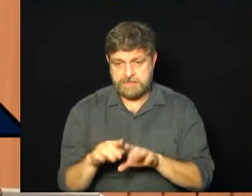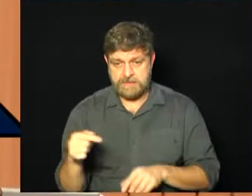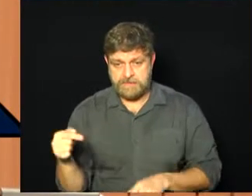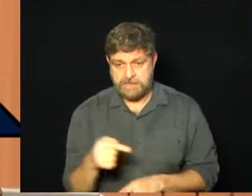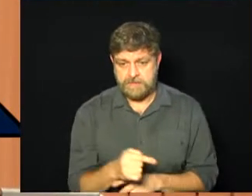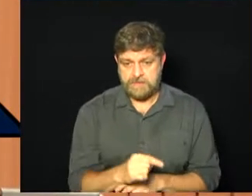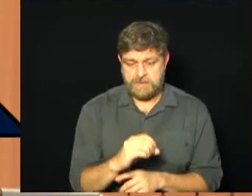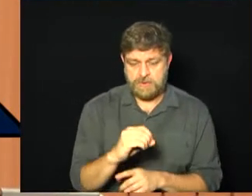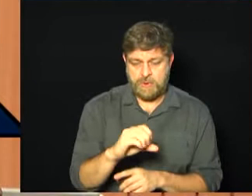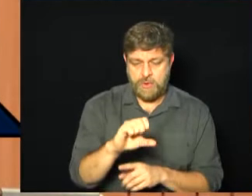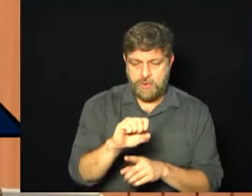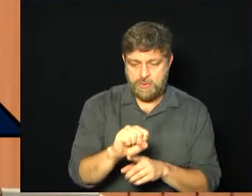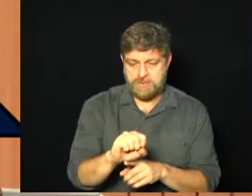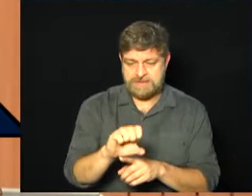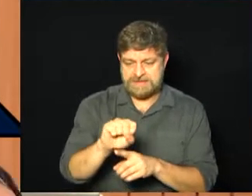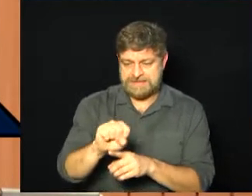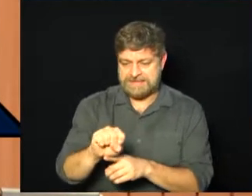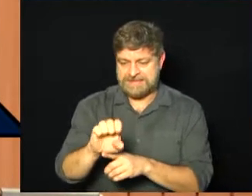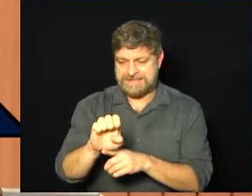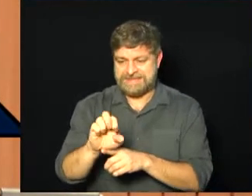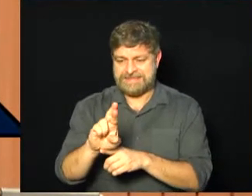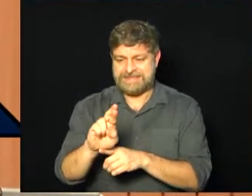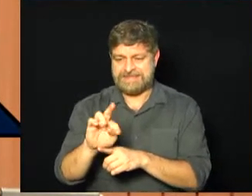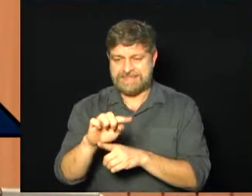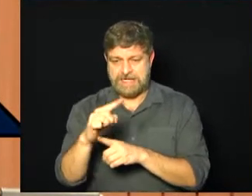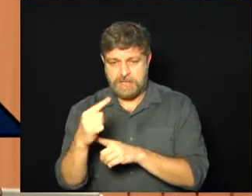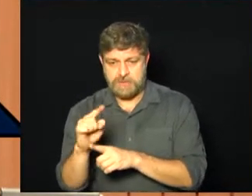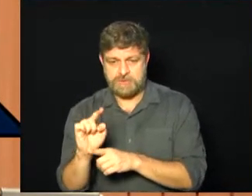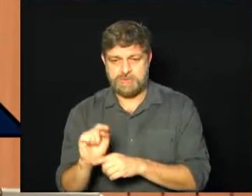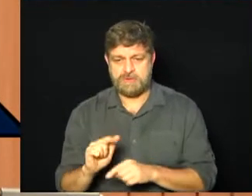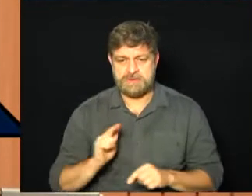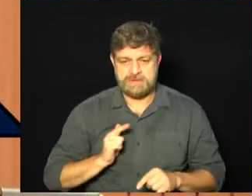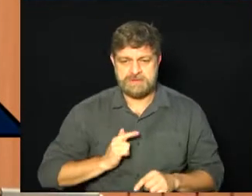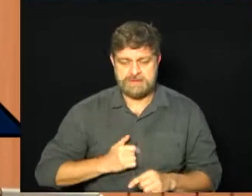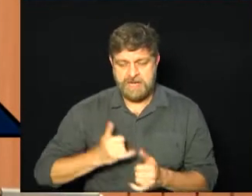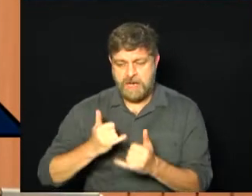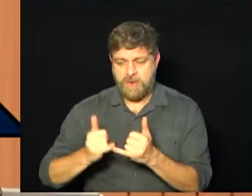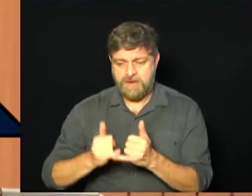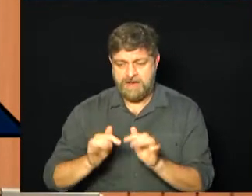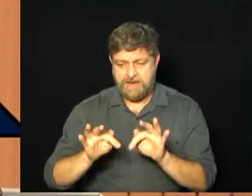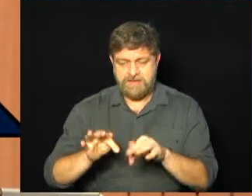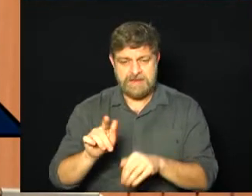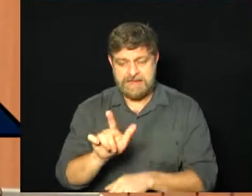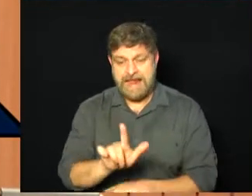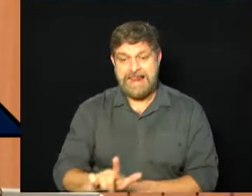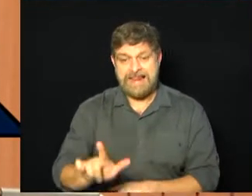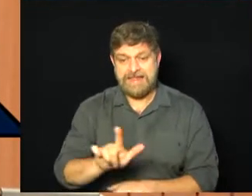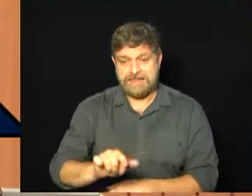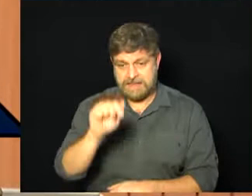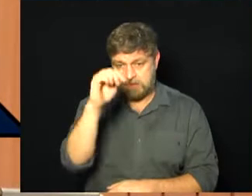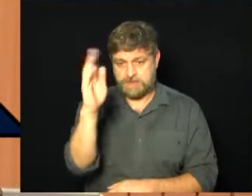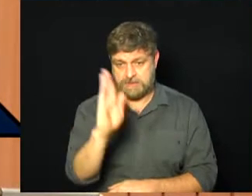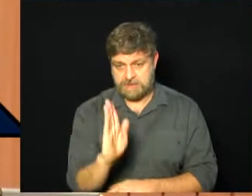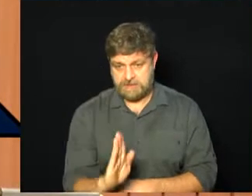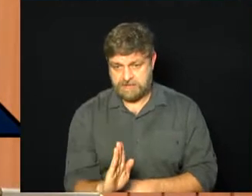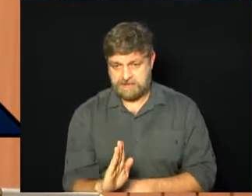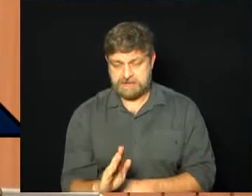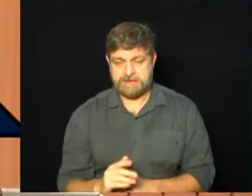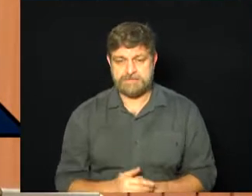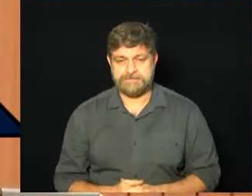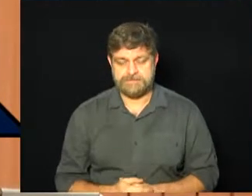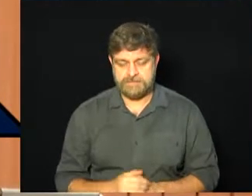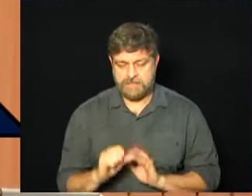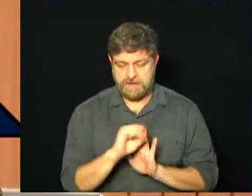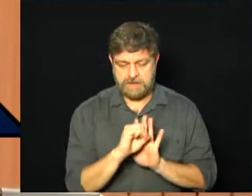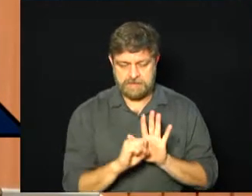Sertões, de Euclides da Cunha, obra semifinal na literatura brasileira. Na década de 50,